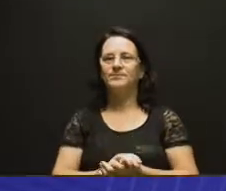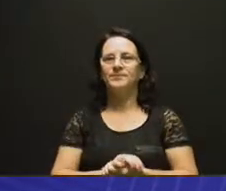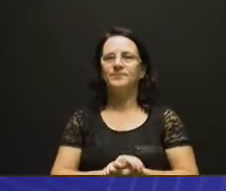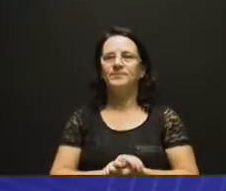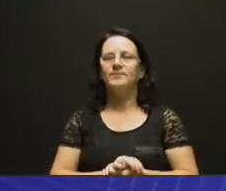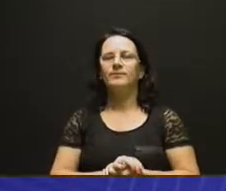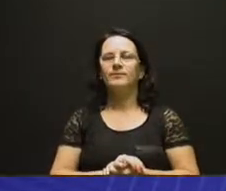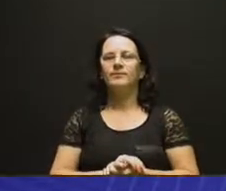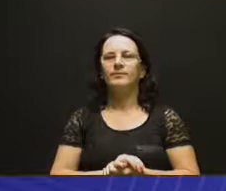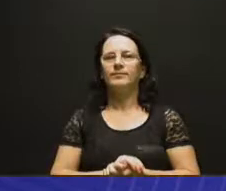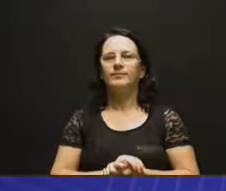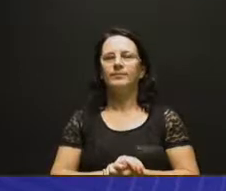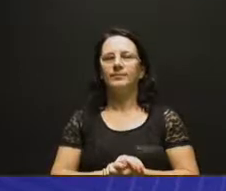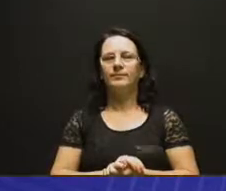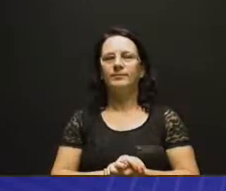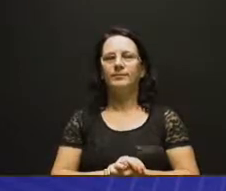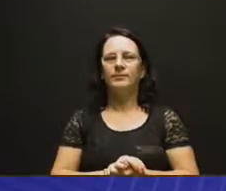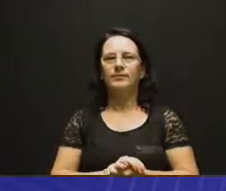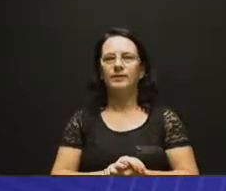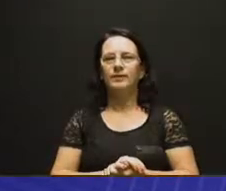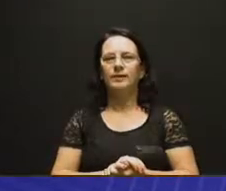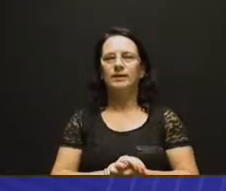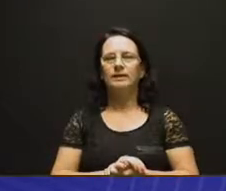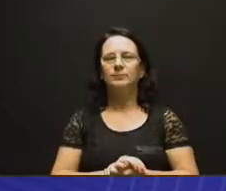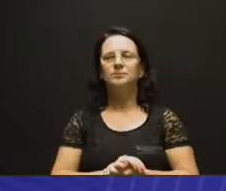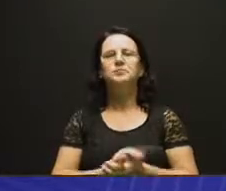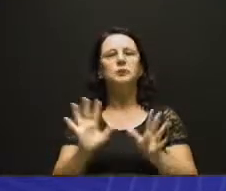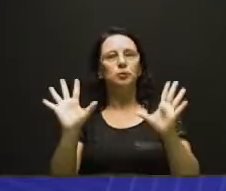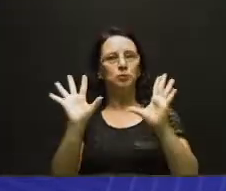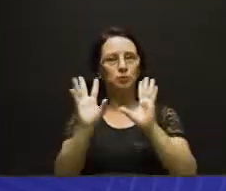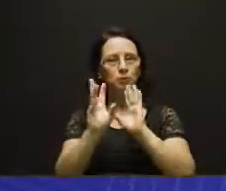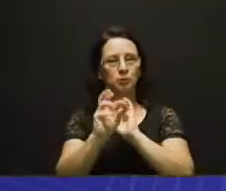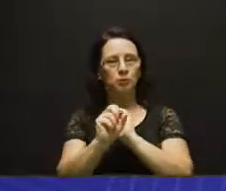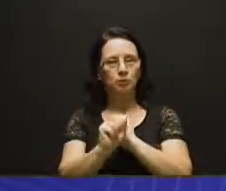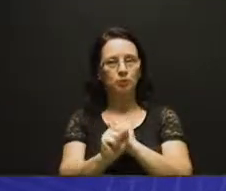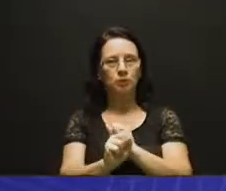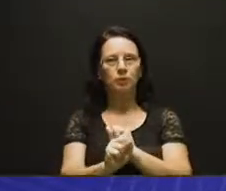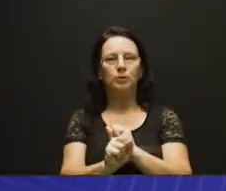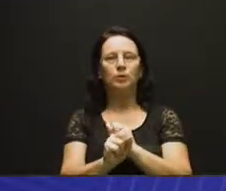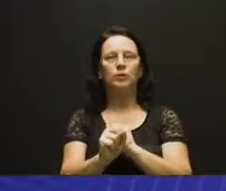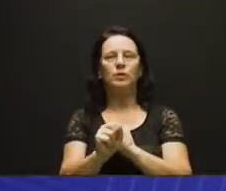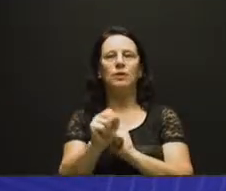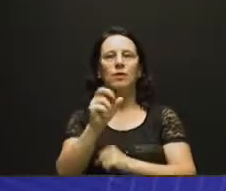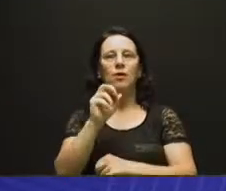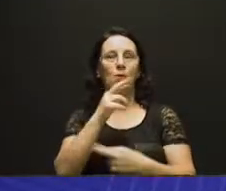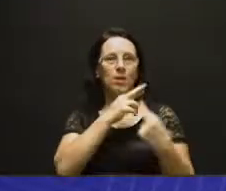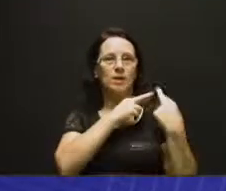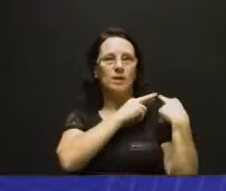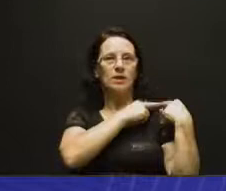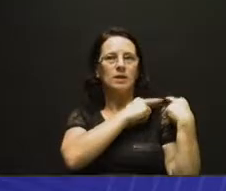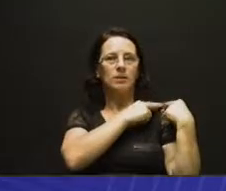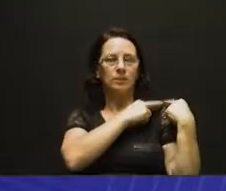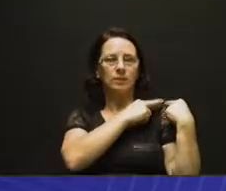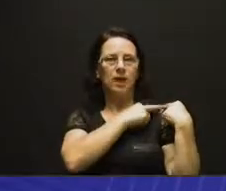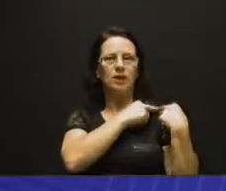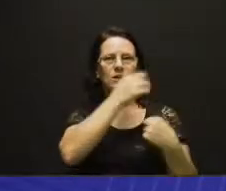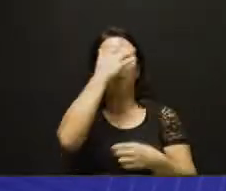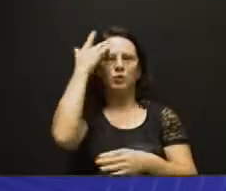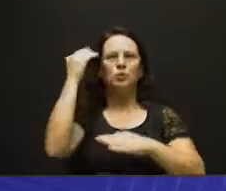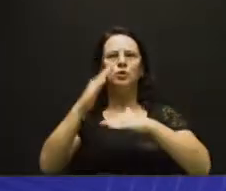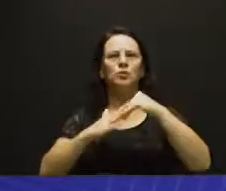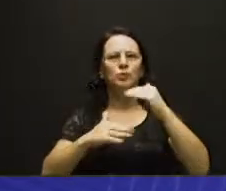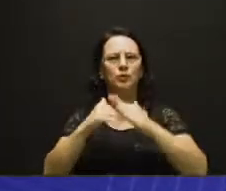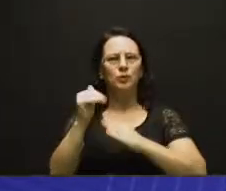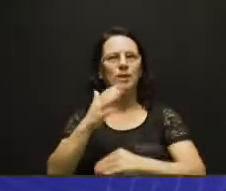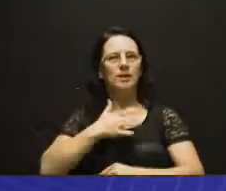então acho que é isso resume tudo que eu falei anteriormente né é essa responsabilidade dos profissionais da